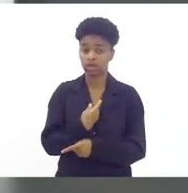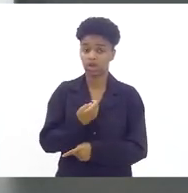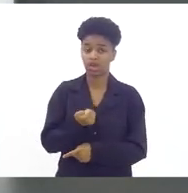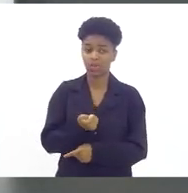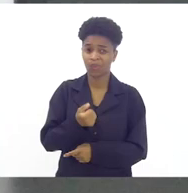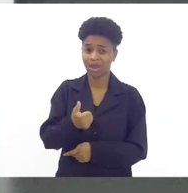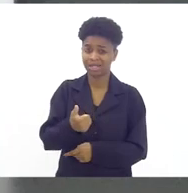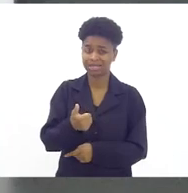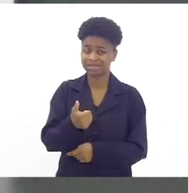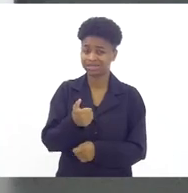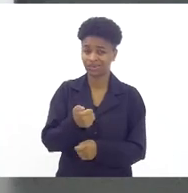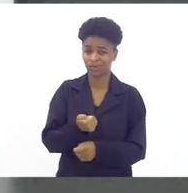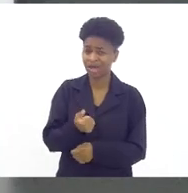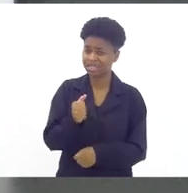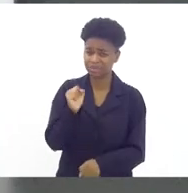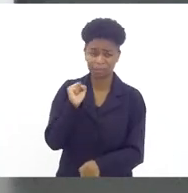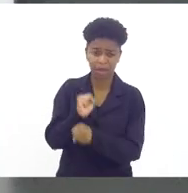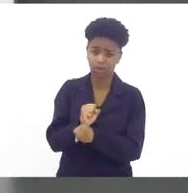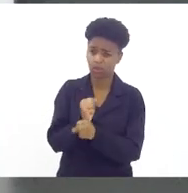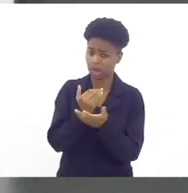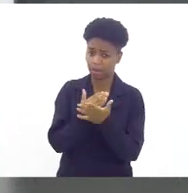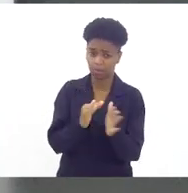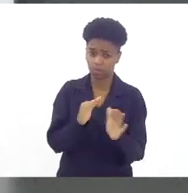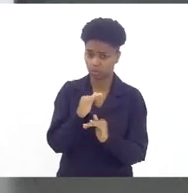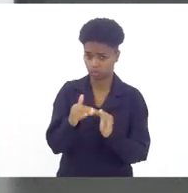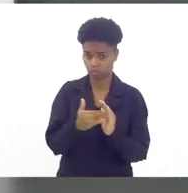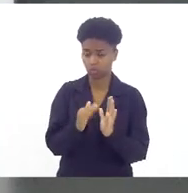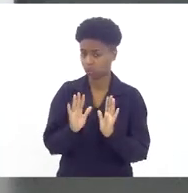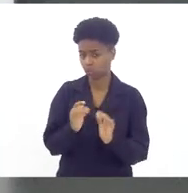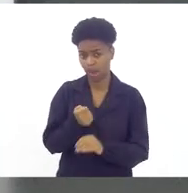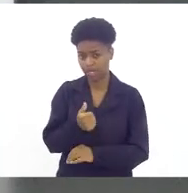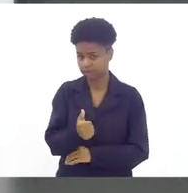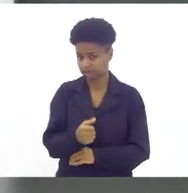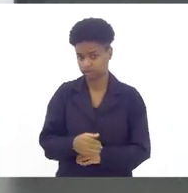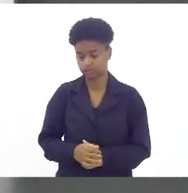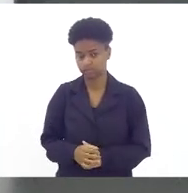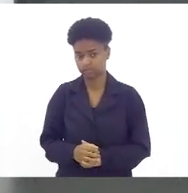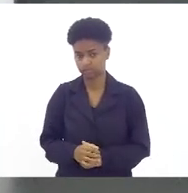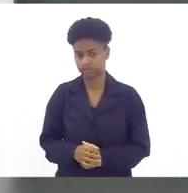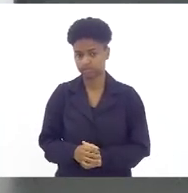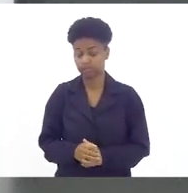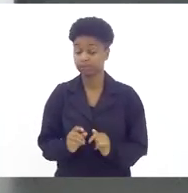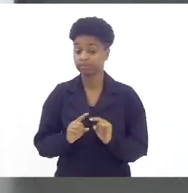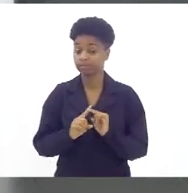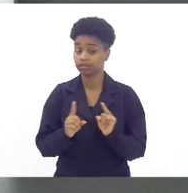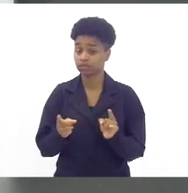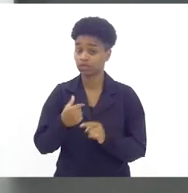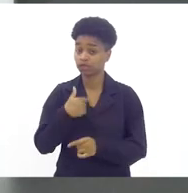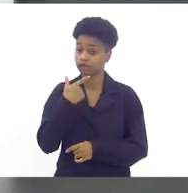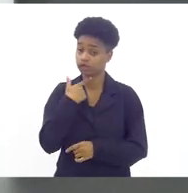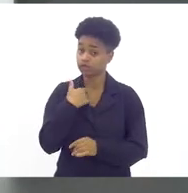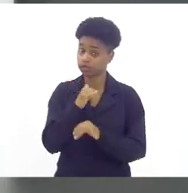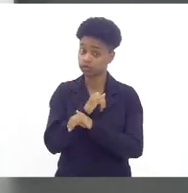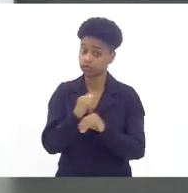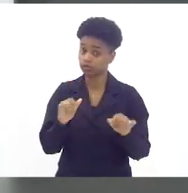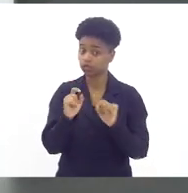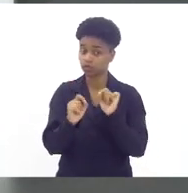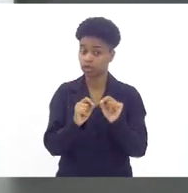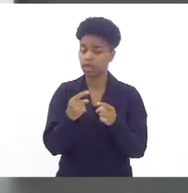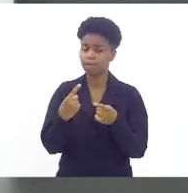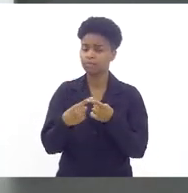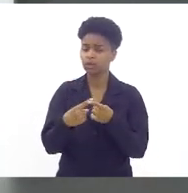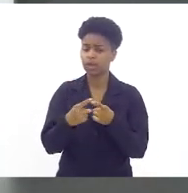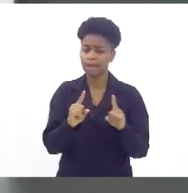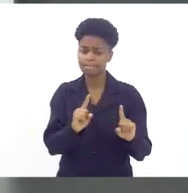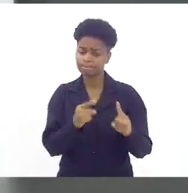ela paralisava por completo mas aí eu queria dizer o seguinte porque o ataque a nossa